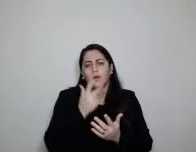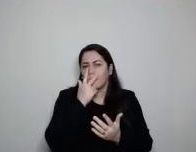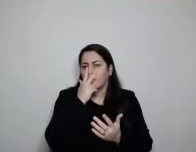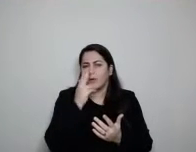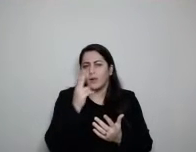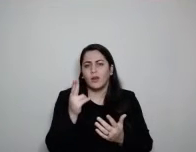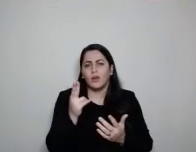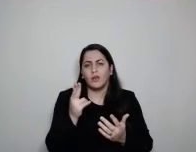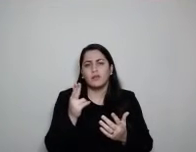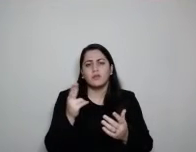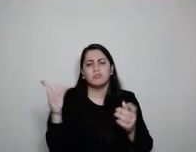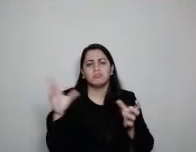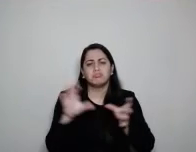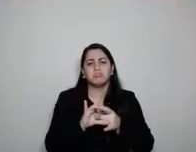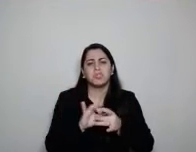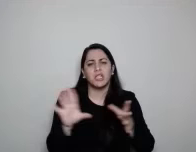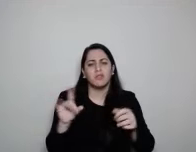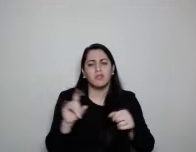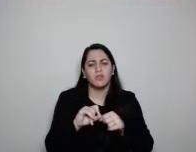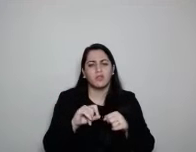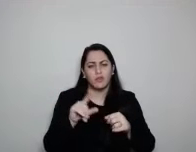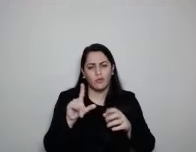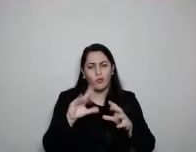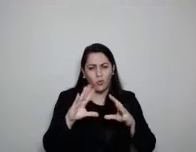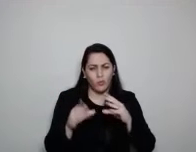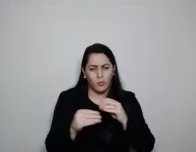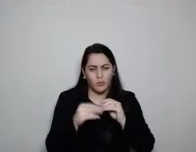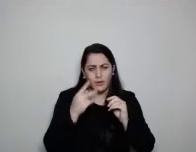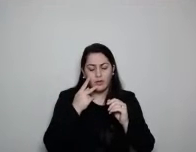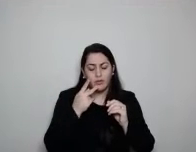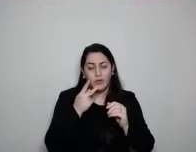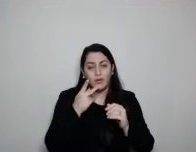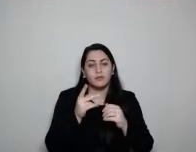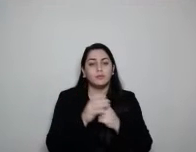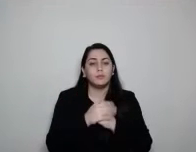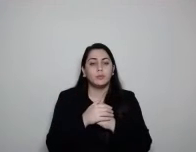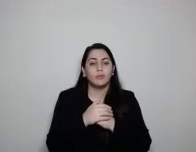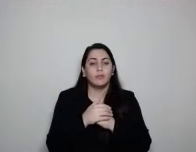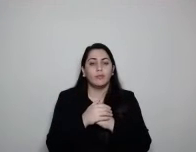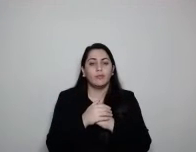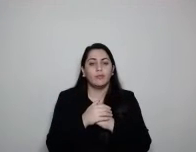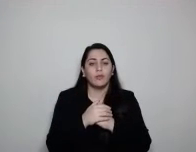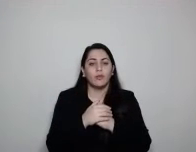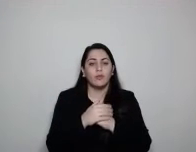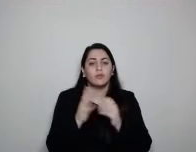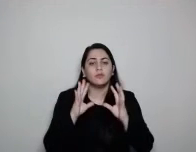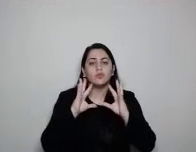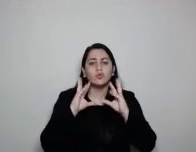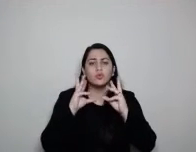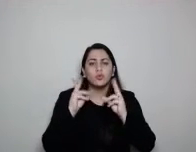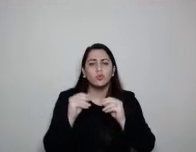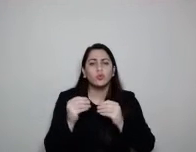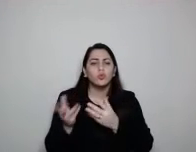Todos os procedimentos que sejam considerados, aqui está escrito, necessários ao desenvolvimento amplo da saúde do menor, tais